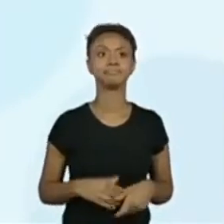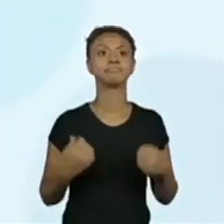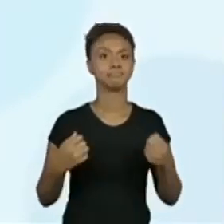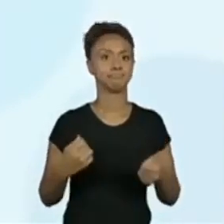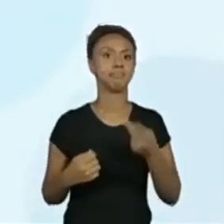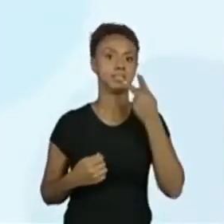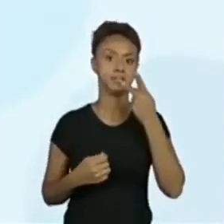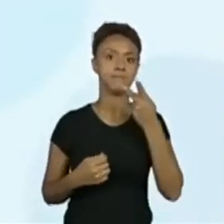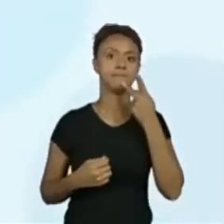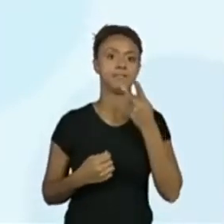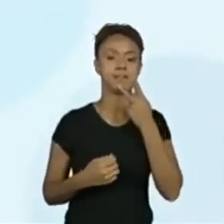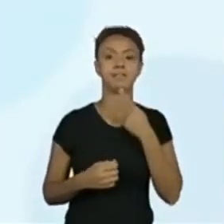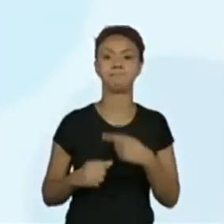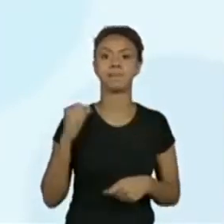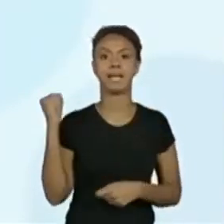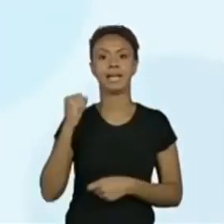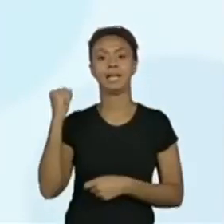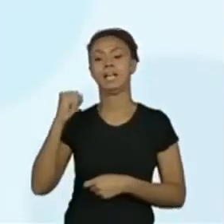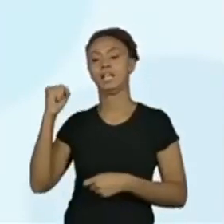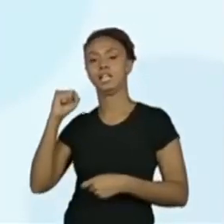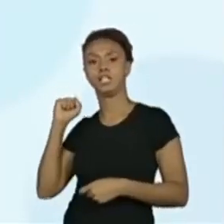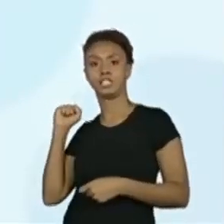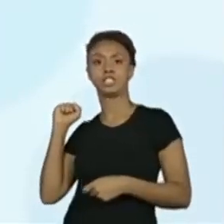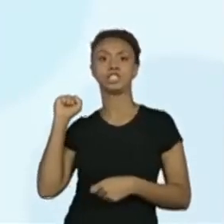Falaram stop. Falar stop.